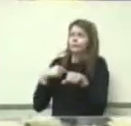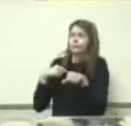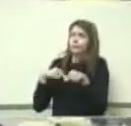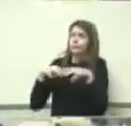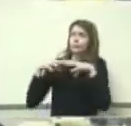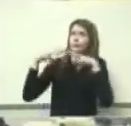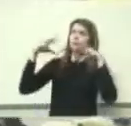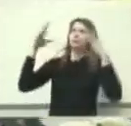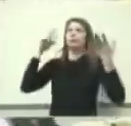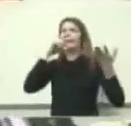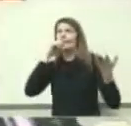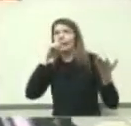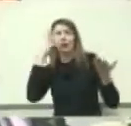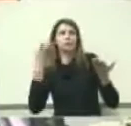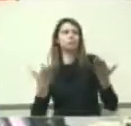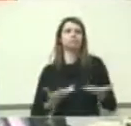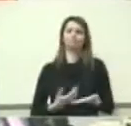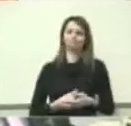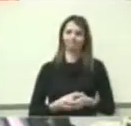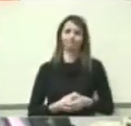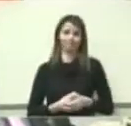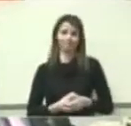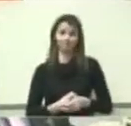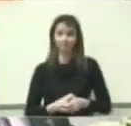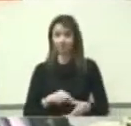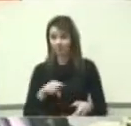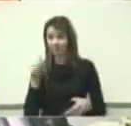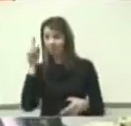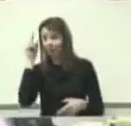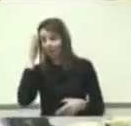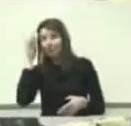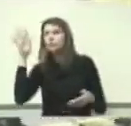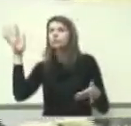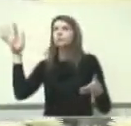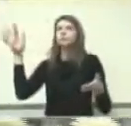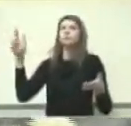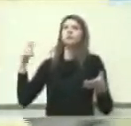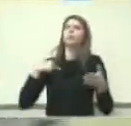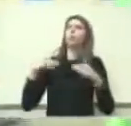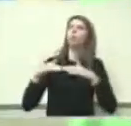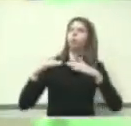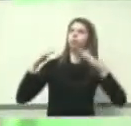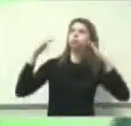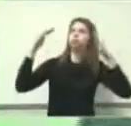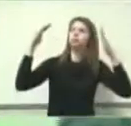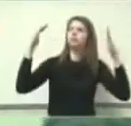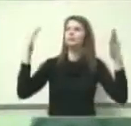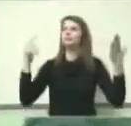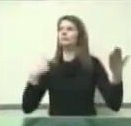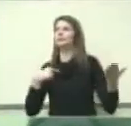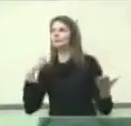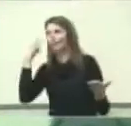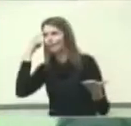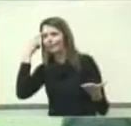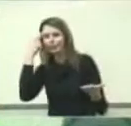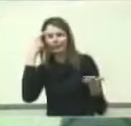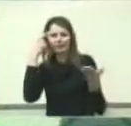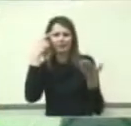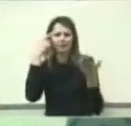ficava o perigo Você imagina algo e aquilo se torna maior do que você pensa